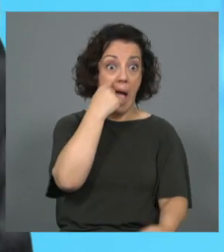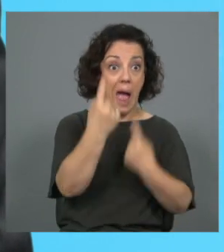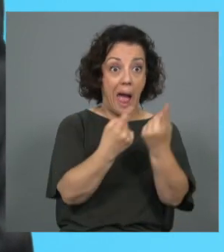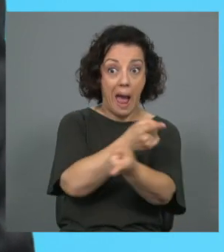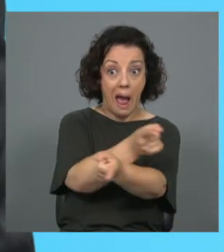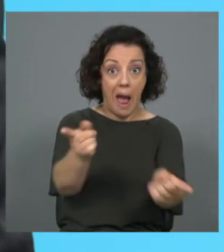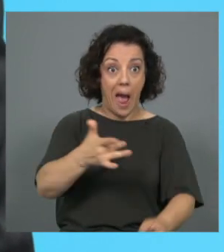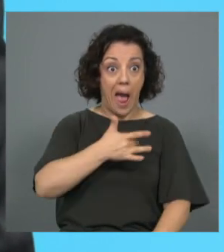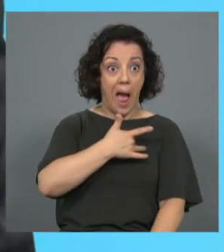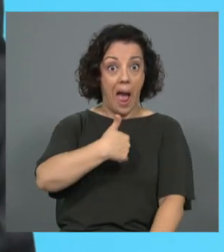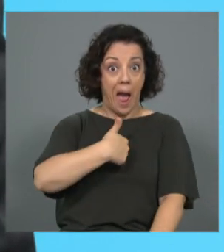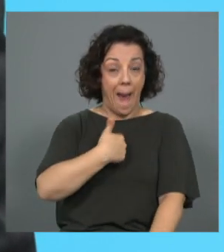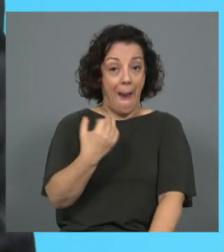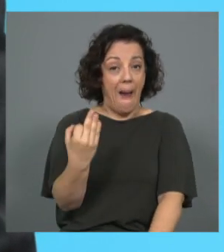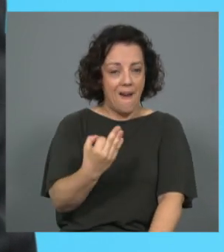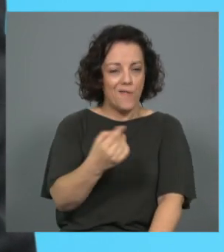guardará a minha palavra.